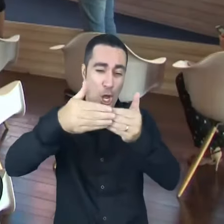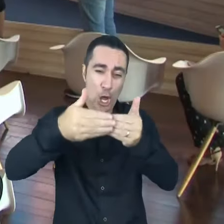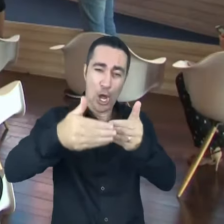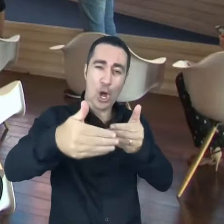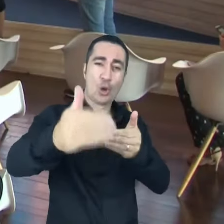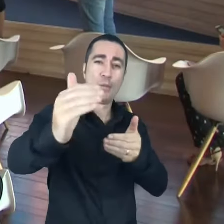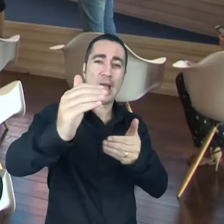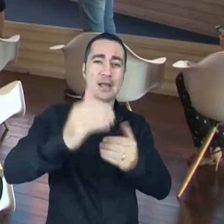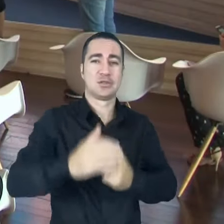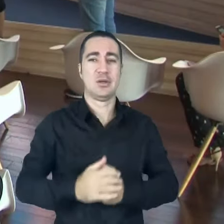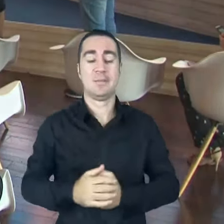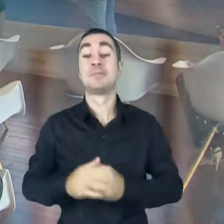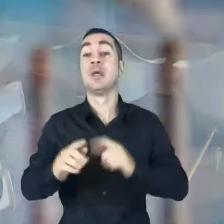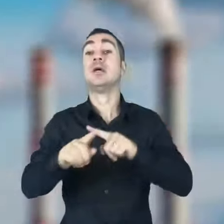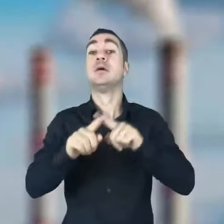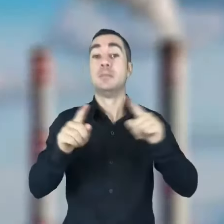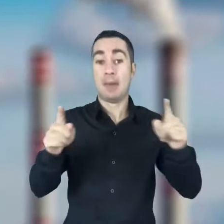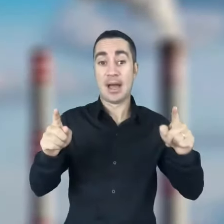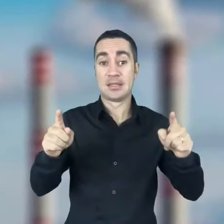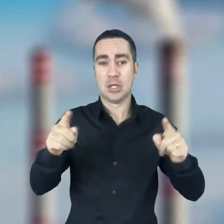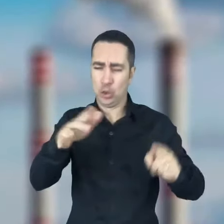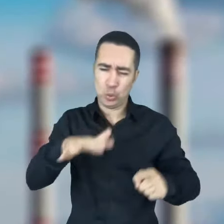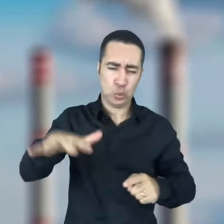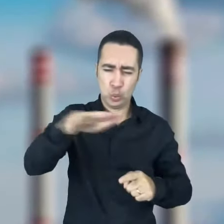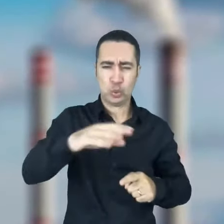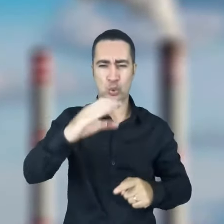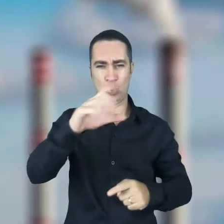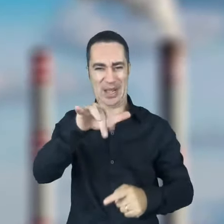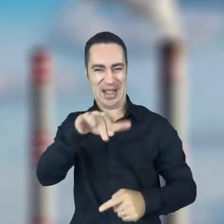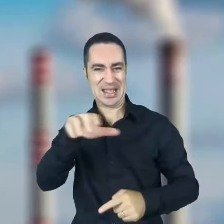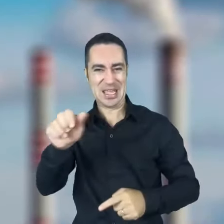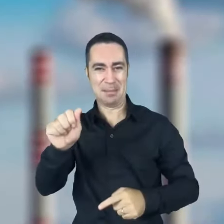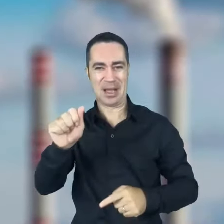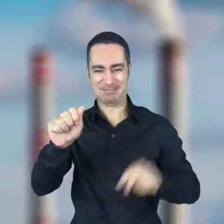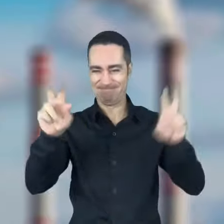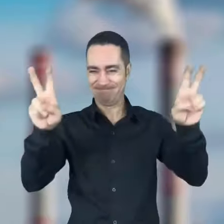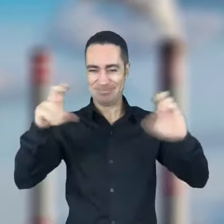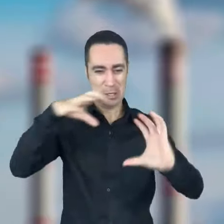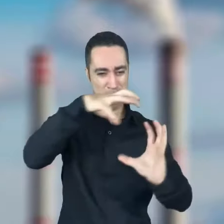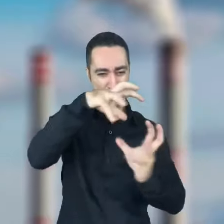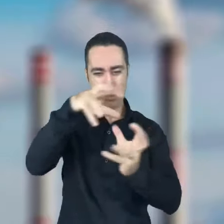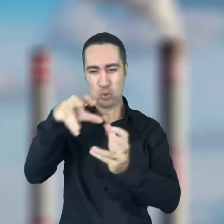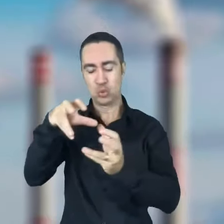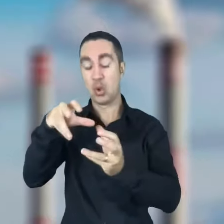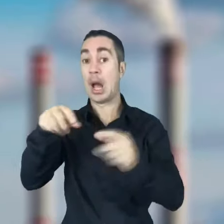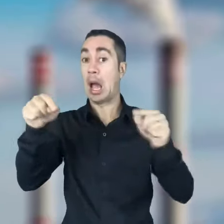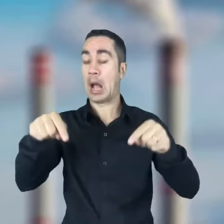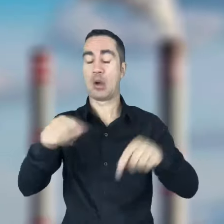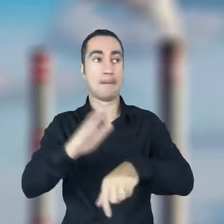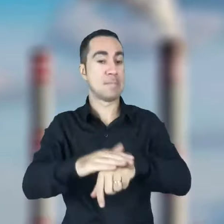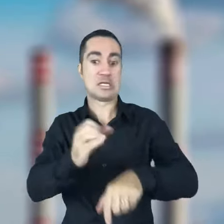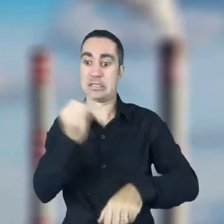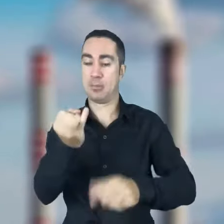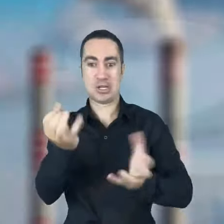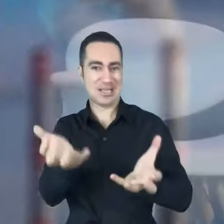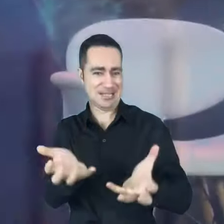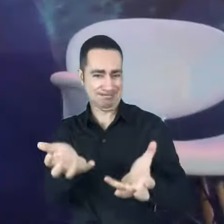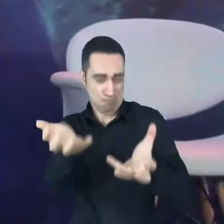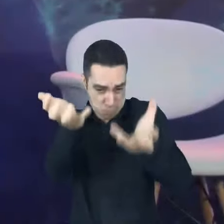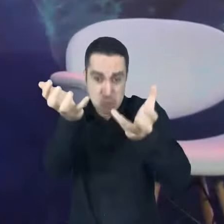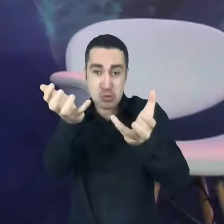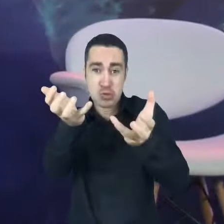à medida que o clima passa de um assunto periférico para ser predominante nos boardrooms ao redor do